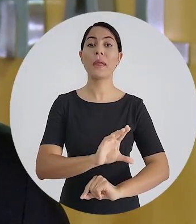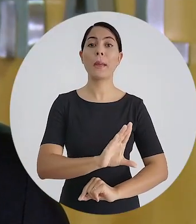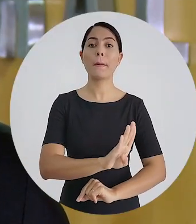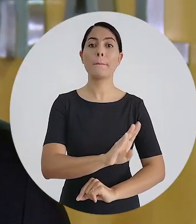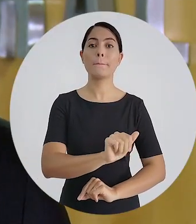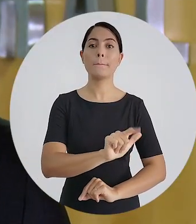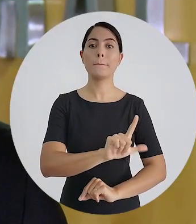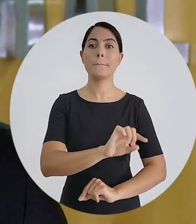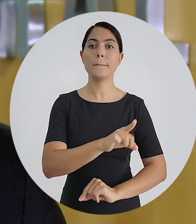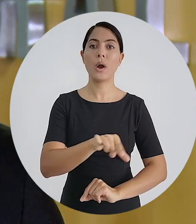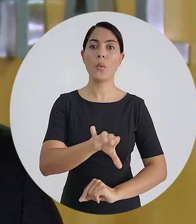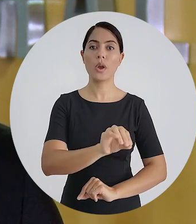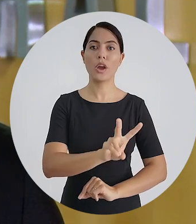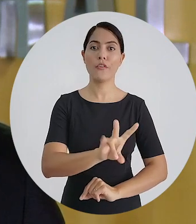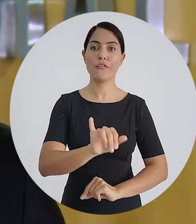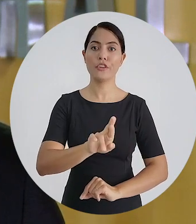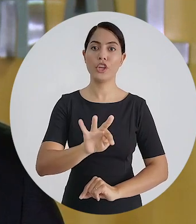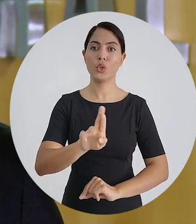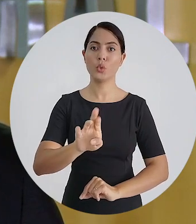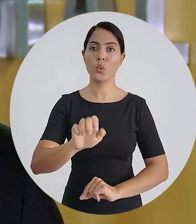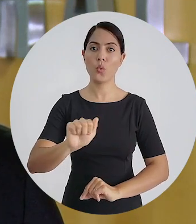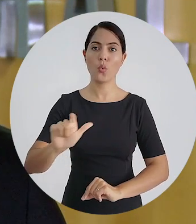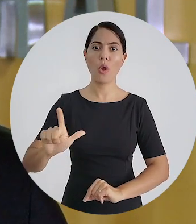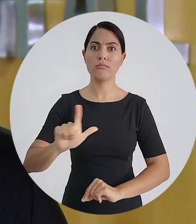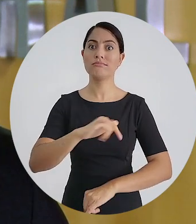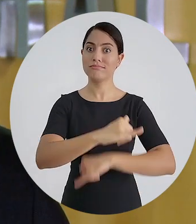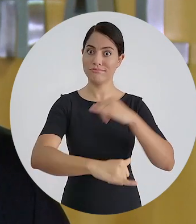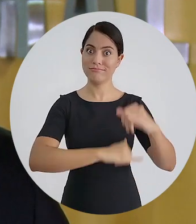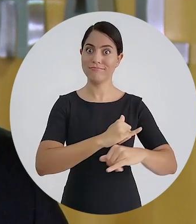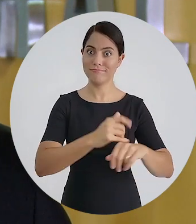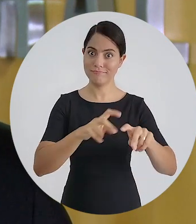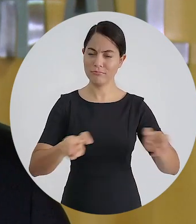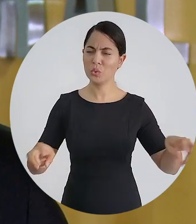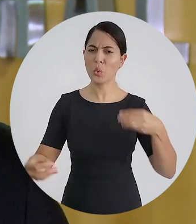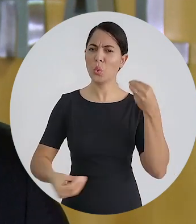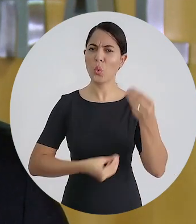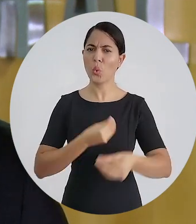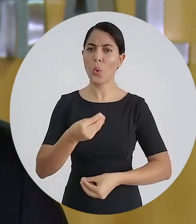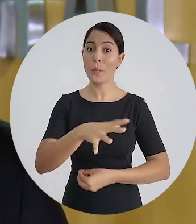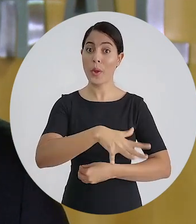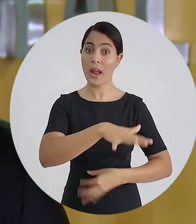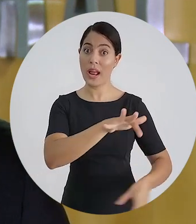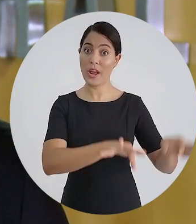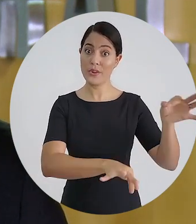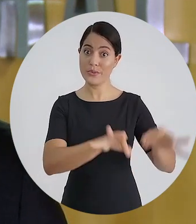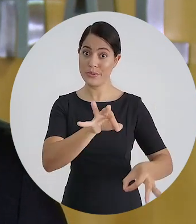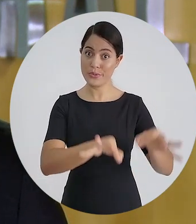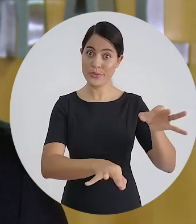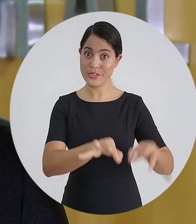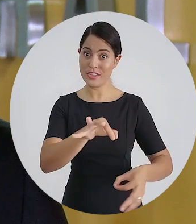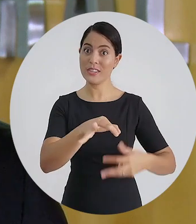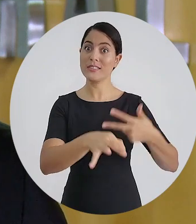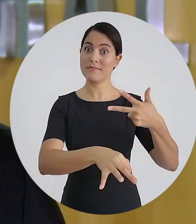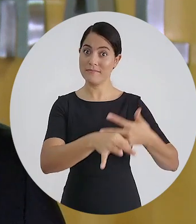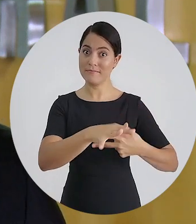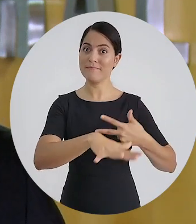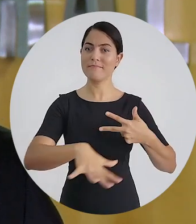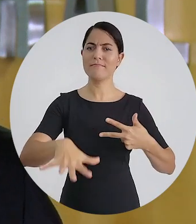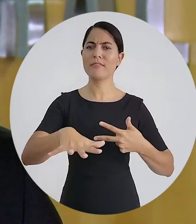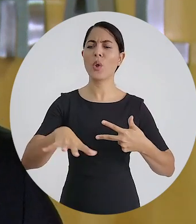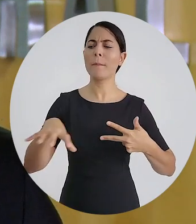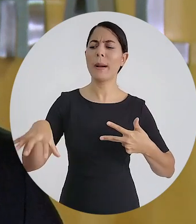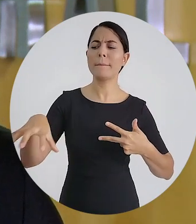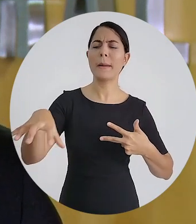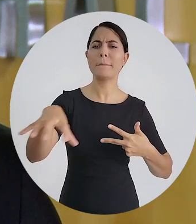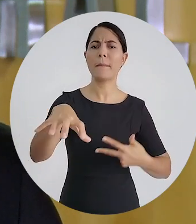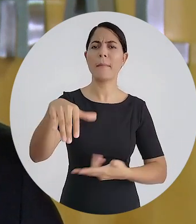balcão virtual, ferramenta que torna permanente o acesso remoto direto e imediato dos usuários da Justiça às secretarias